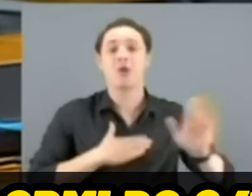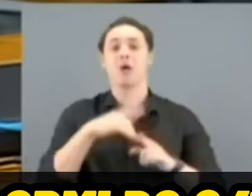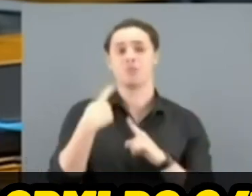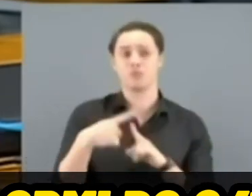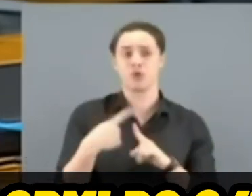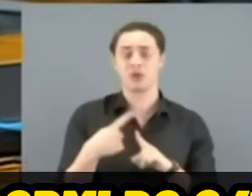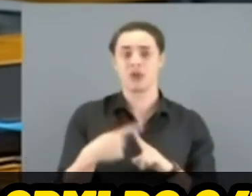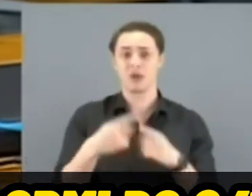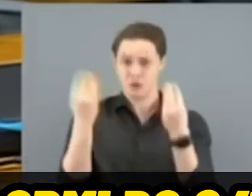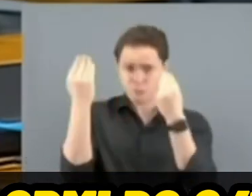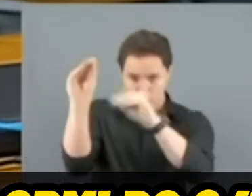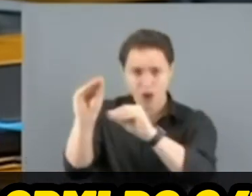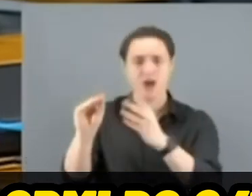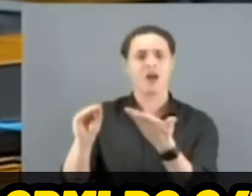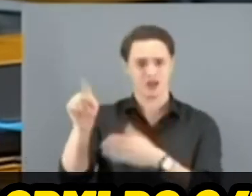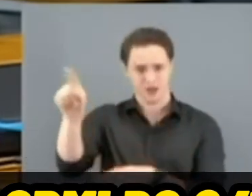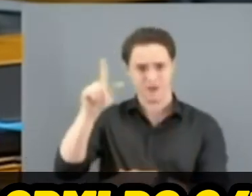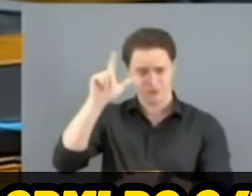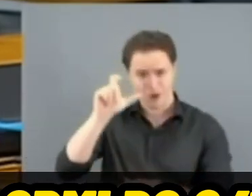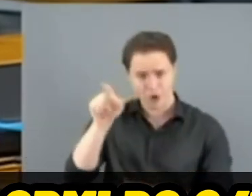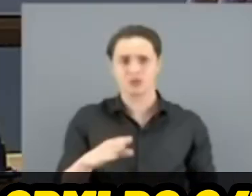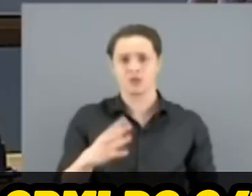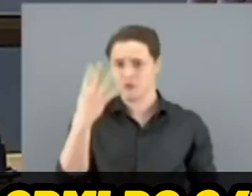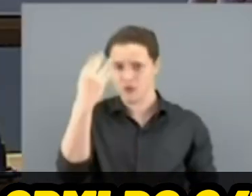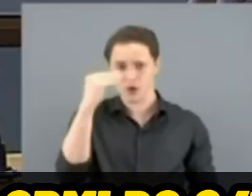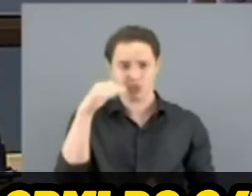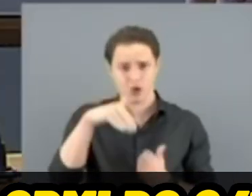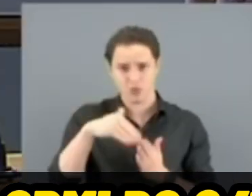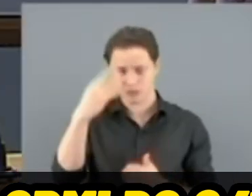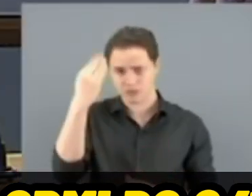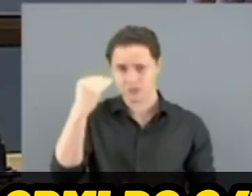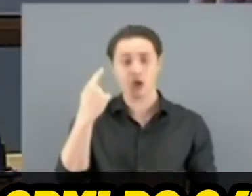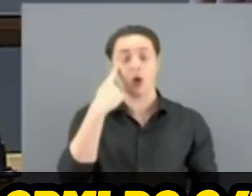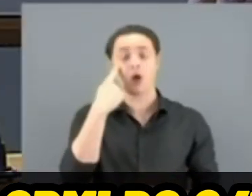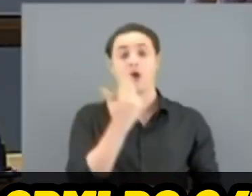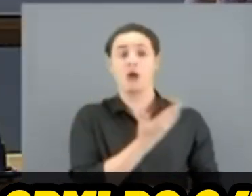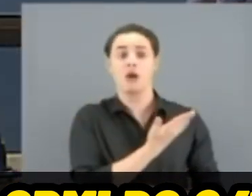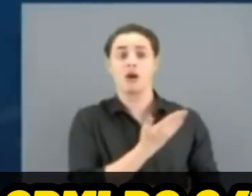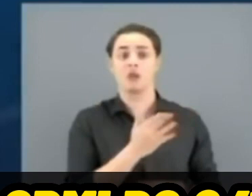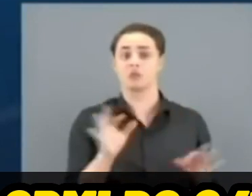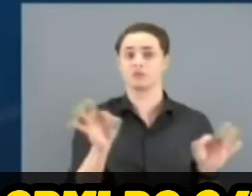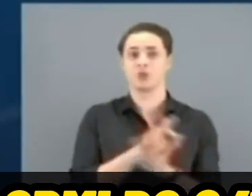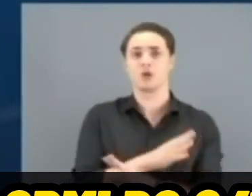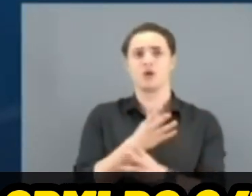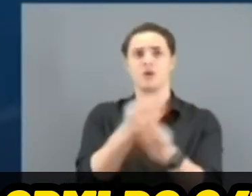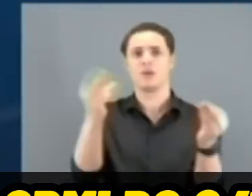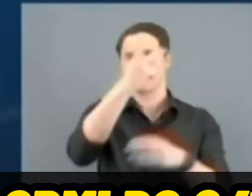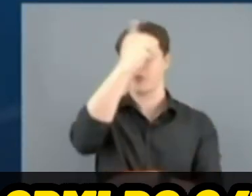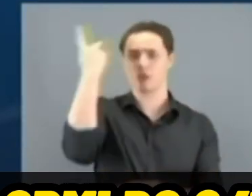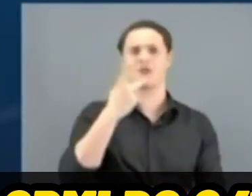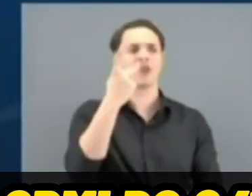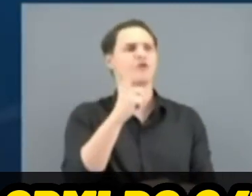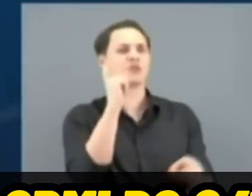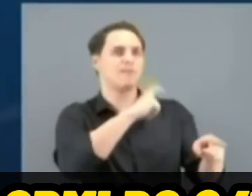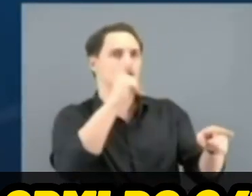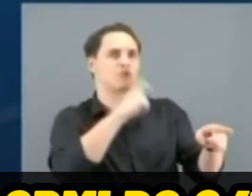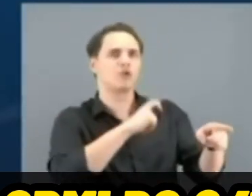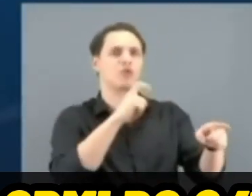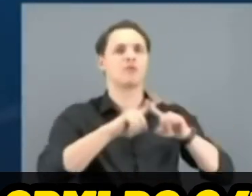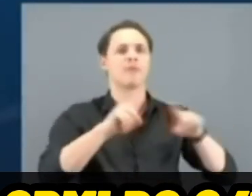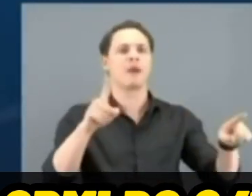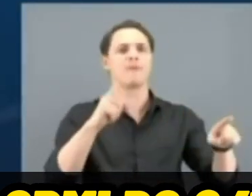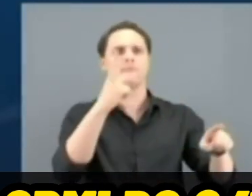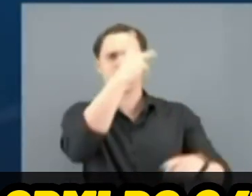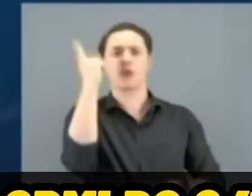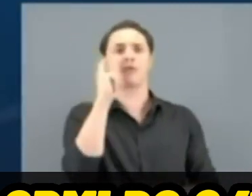que eu vou acabar aqui agora. Passa a última pra mim que eu vou acabar. Vou passar. Aí, ó, pronto. Tem muita gente que mente pro senhor dizendo que o senhor é mentiroso, né? Tem gente que